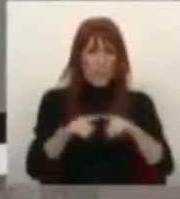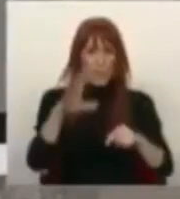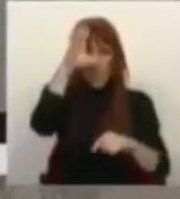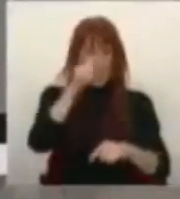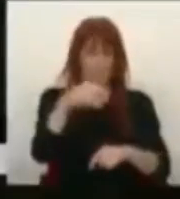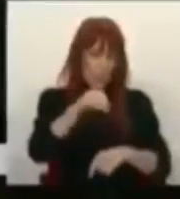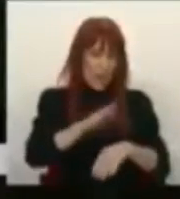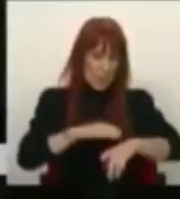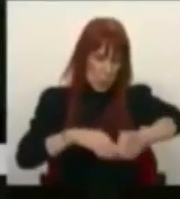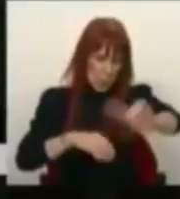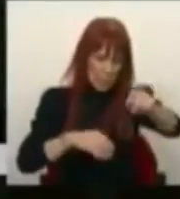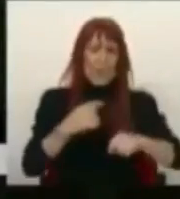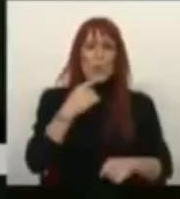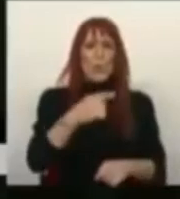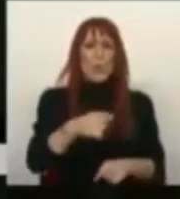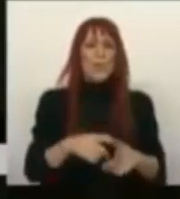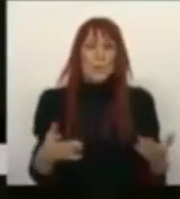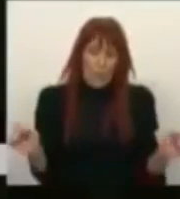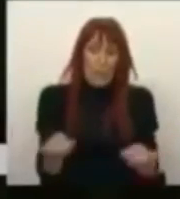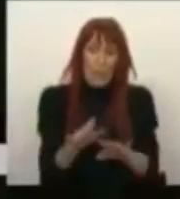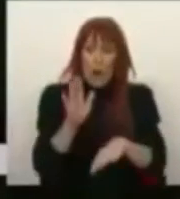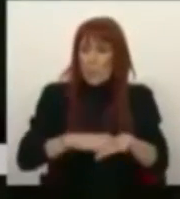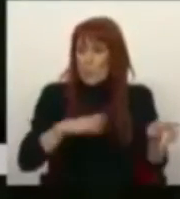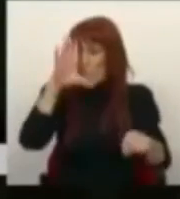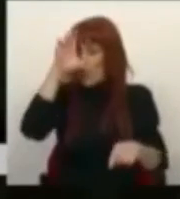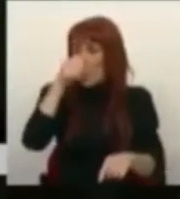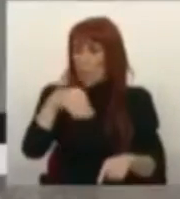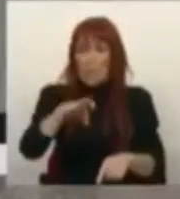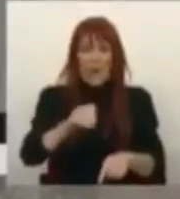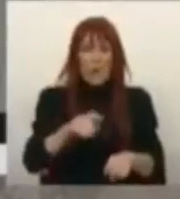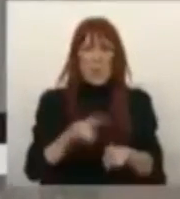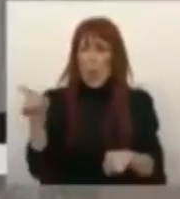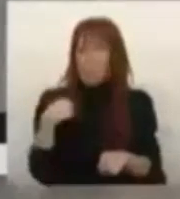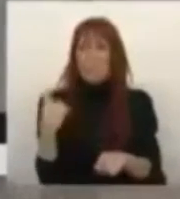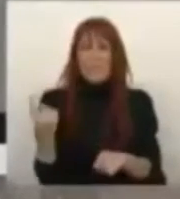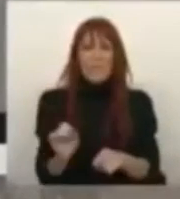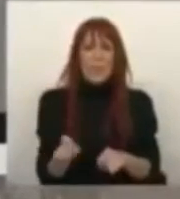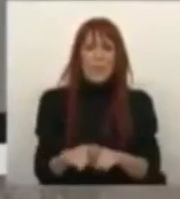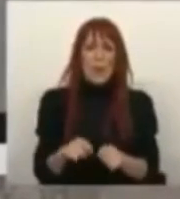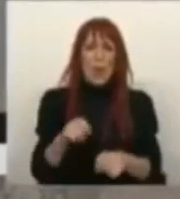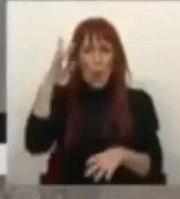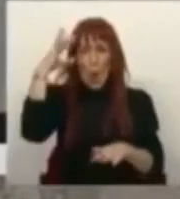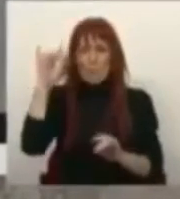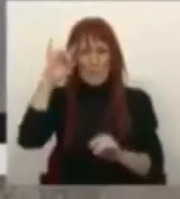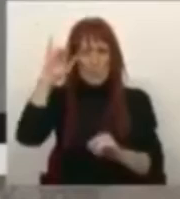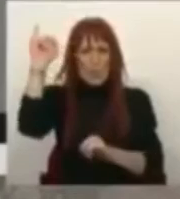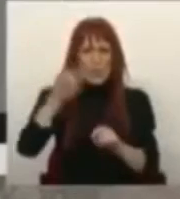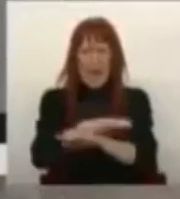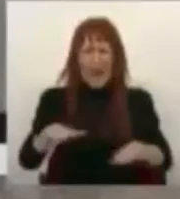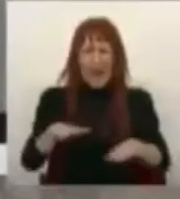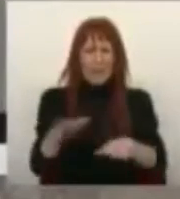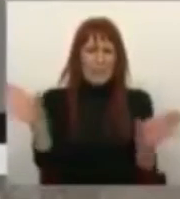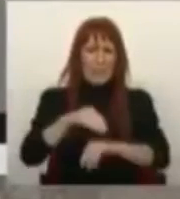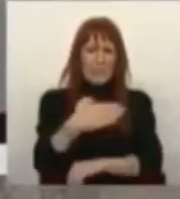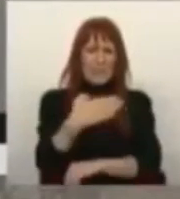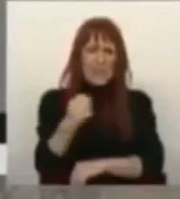dos governos do ps e eu confirmo não é claramente que o pelos governos do ps por isso não existiria se não tivesse havido uma opção ideológica de acabar